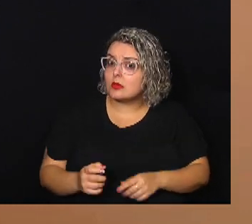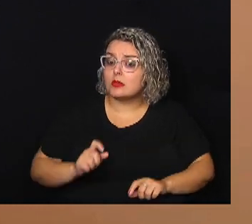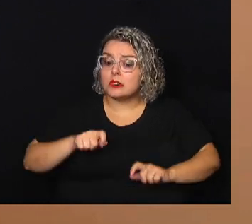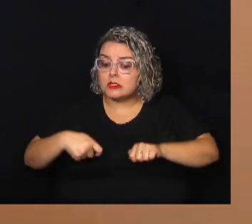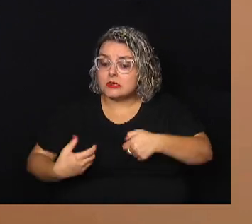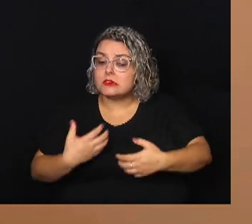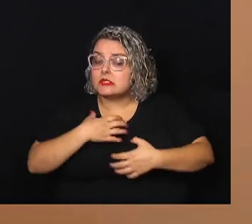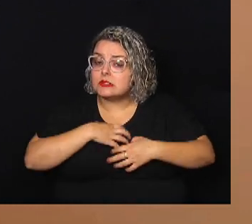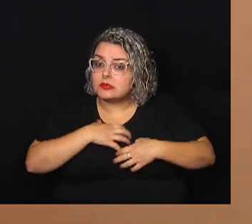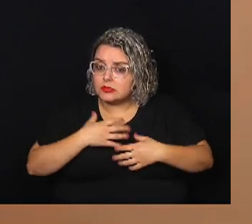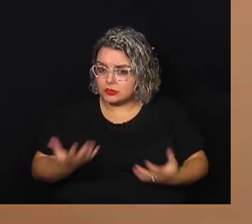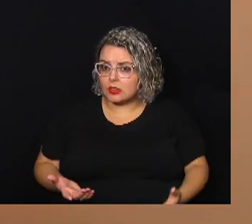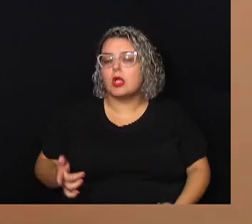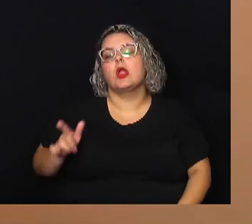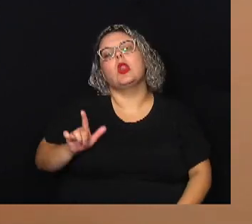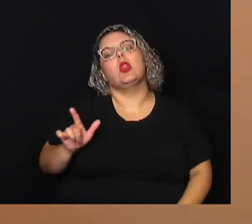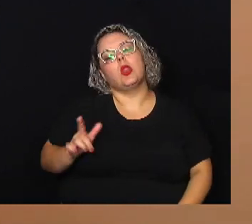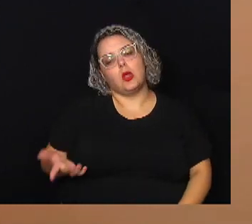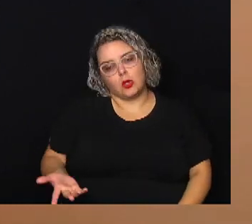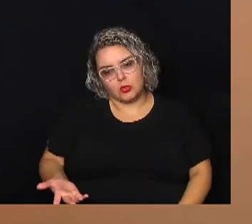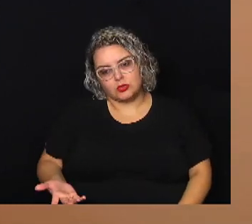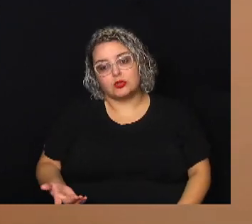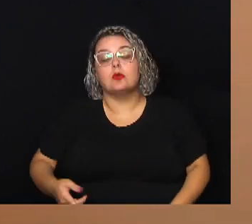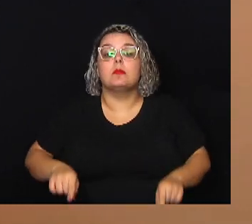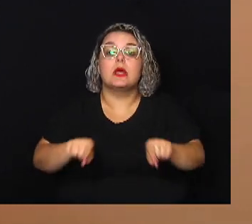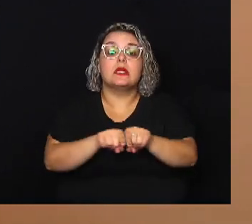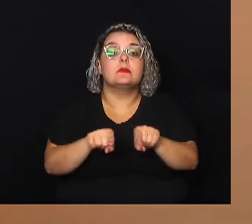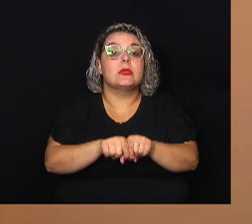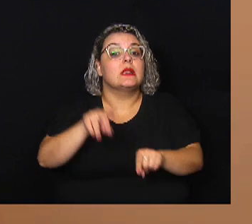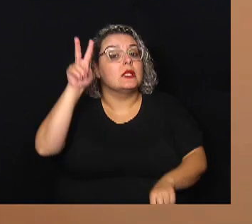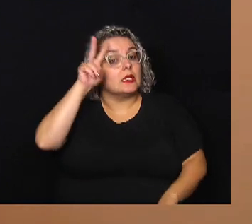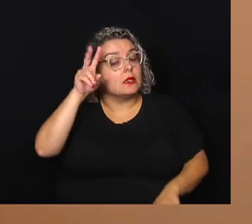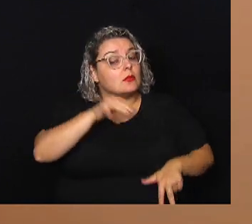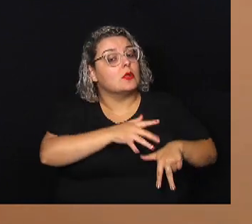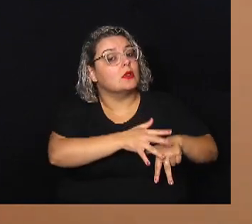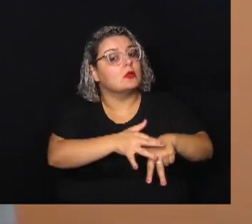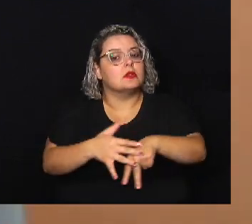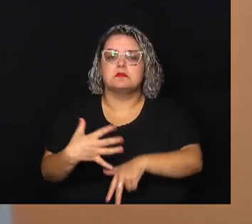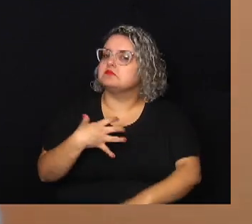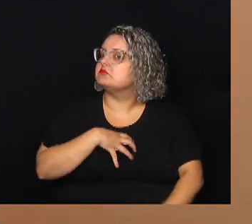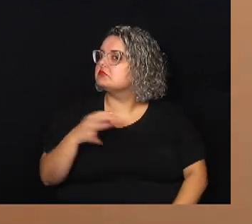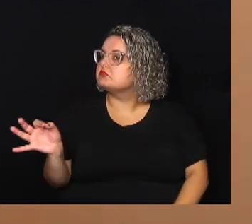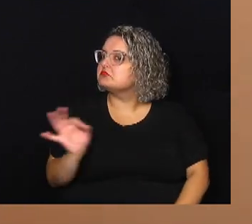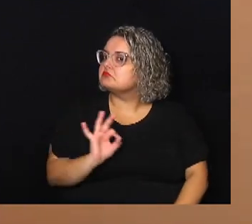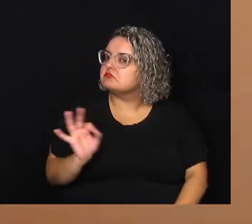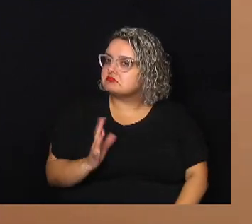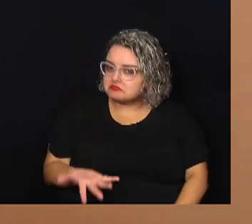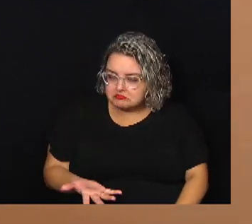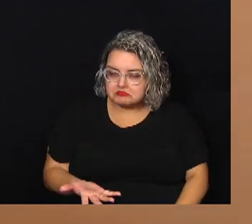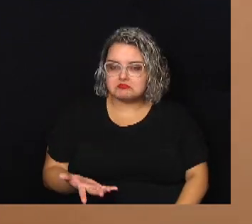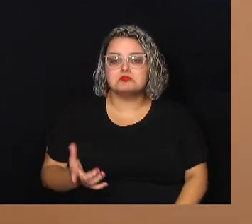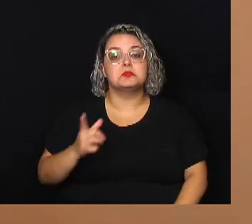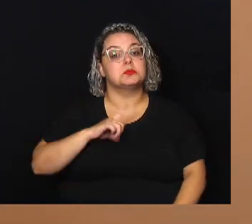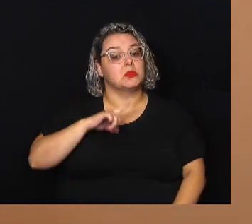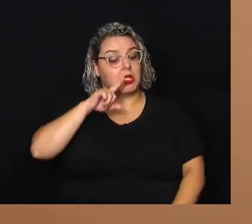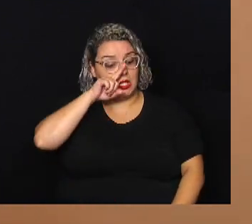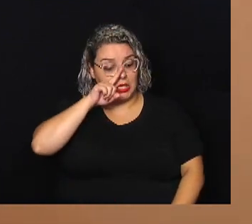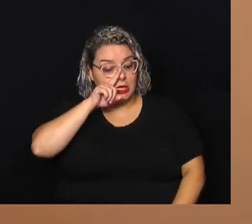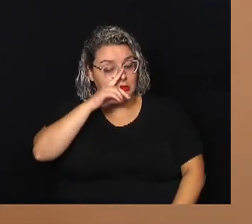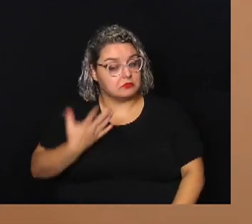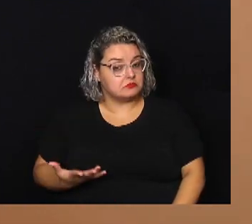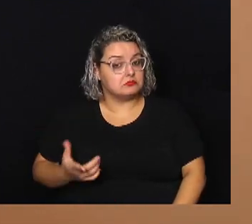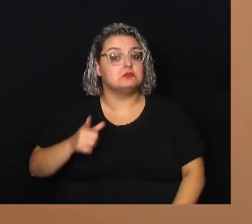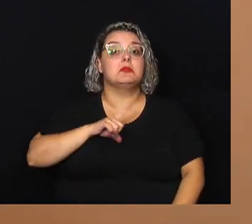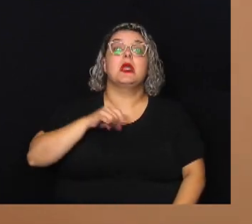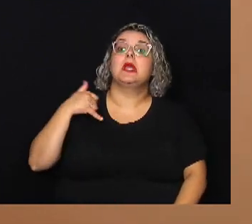sintomas, obviamente, mas lembrar daqueles pacientes que não têm sintoma, que têm fatores de risco, têm idade de